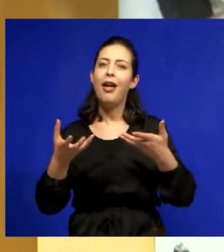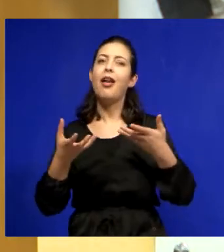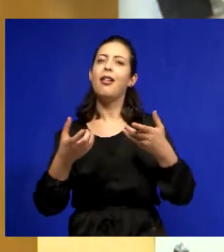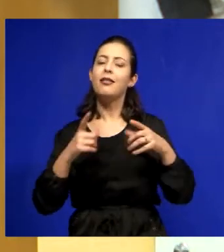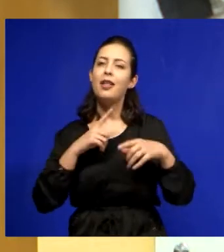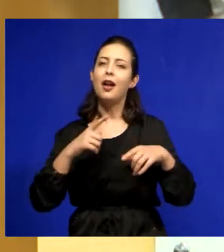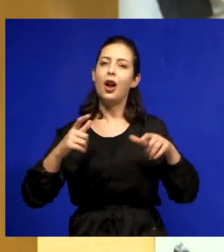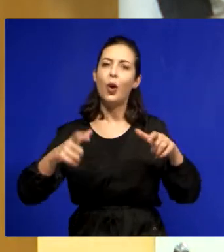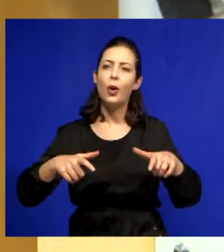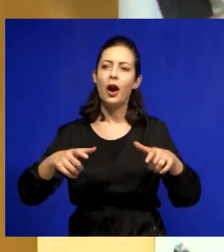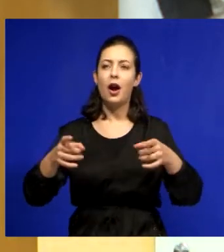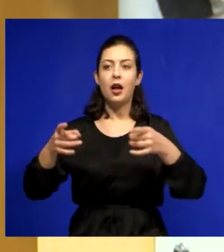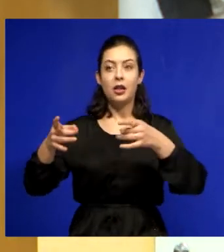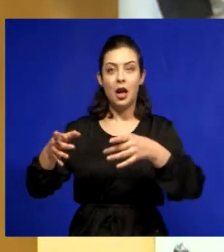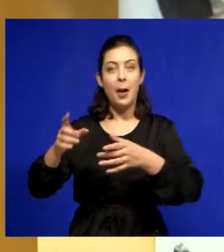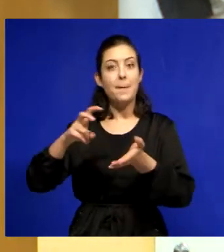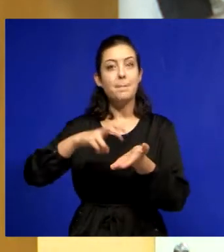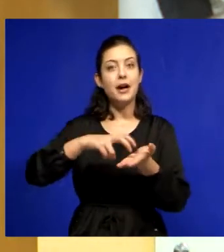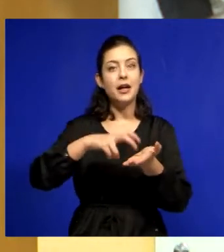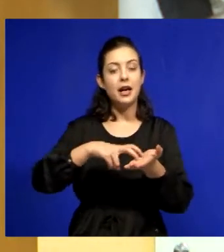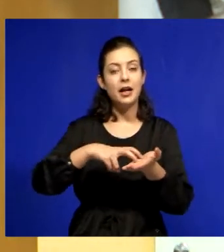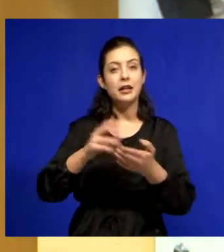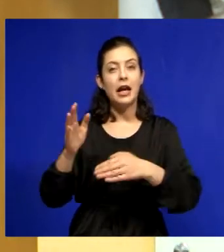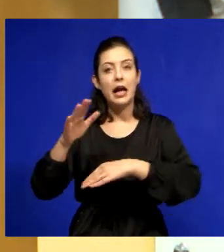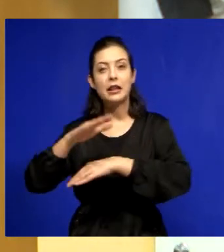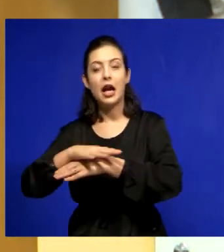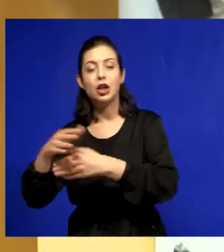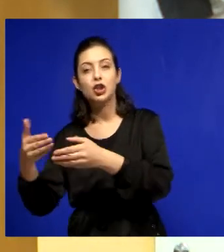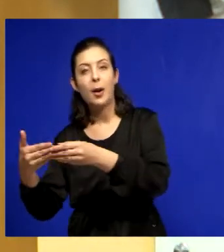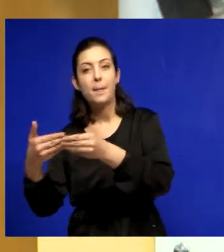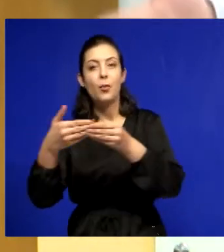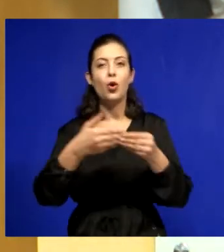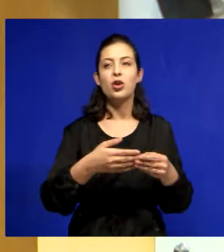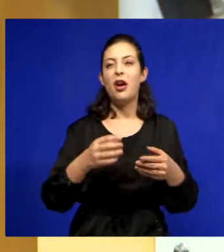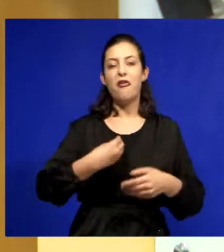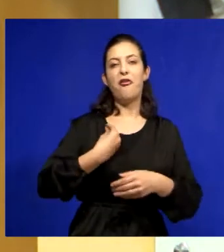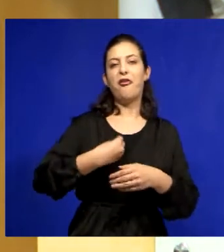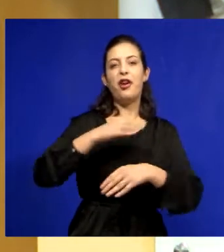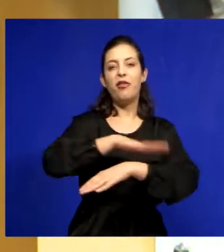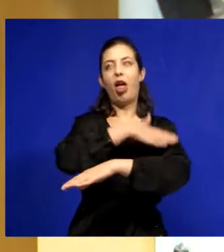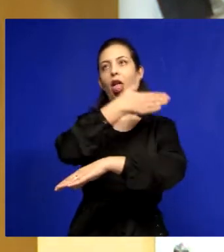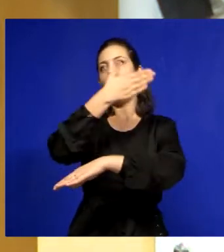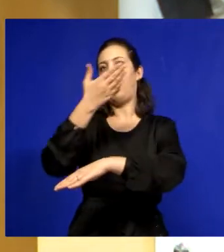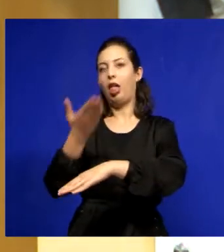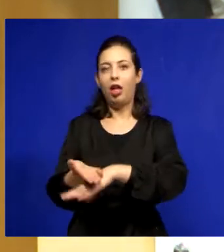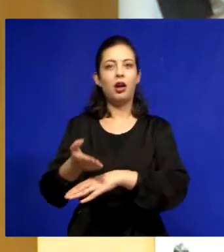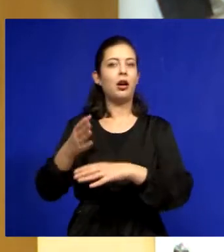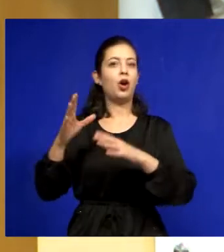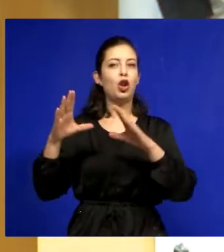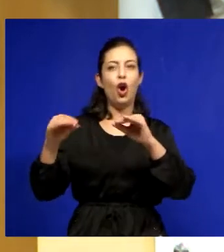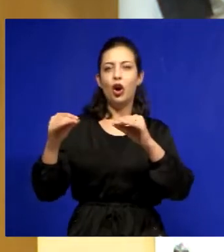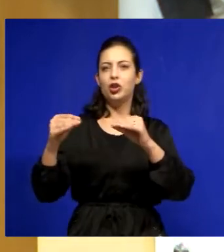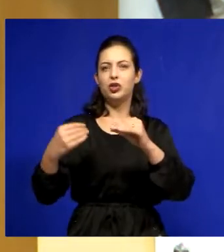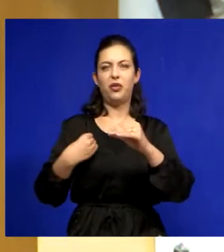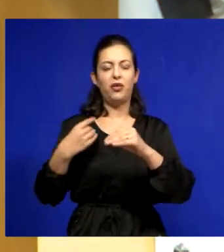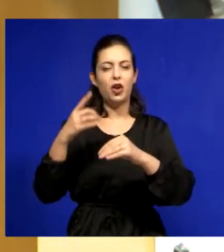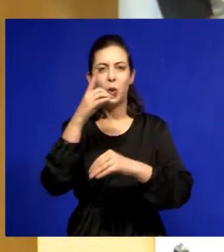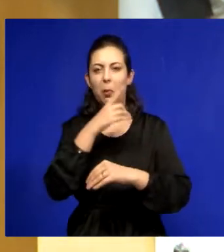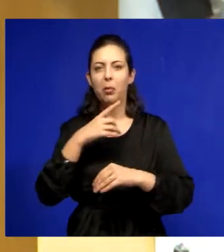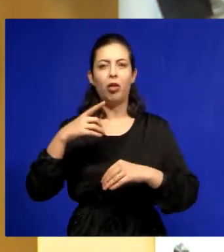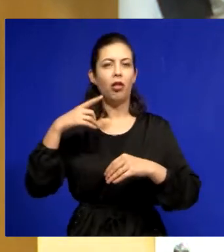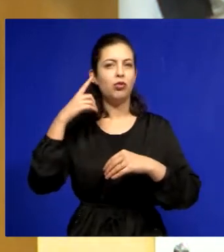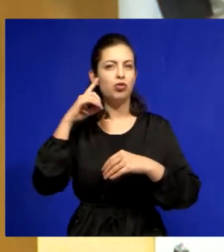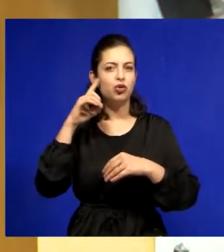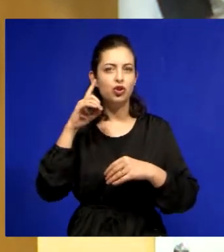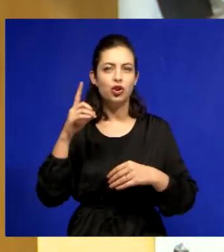que deixa e 12 de manhã e pega tarde não querem que o idoso fique lá é domingo que